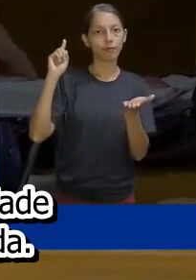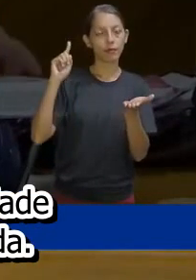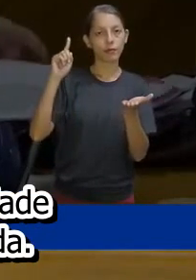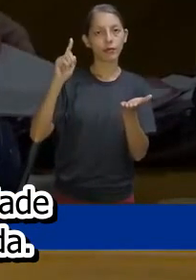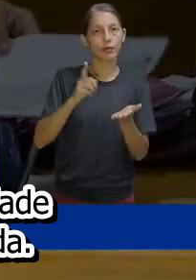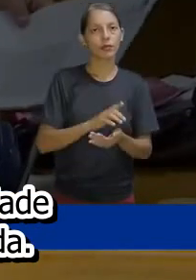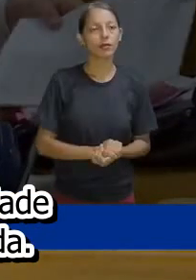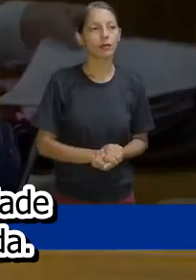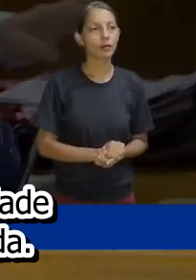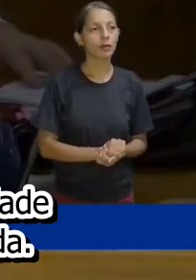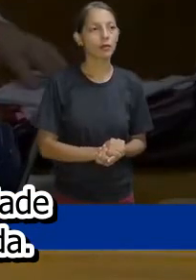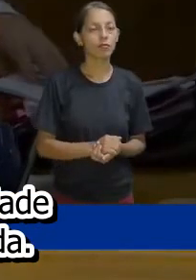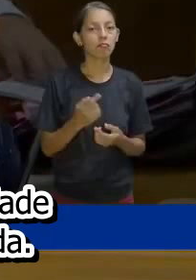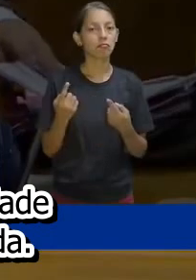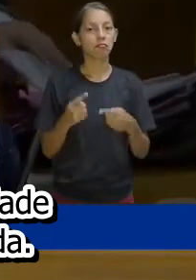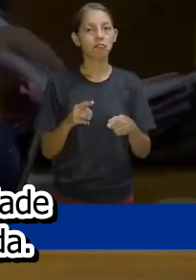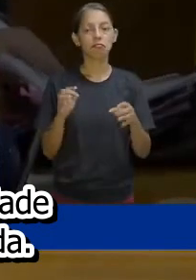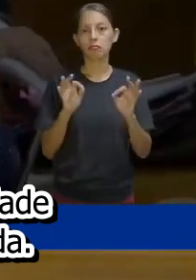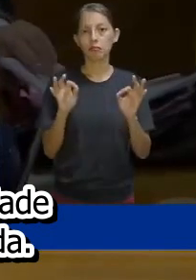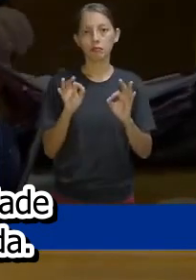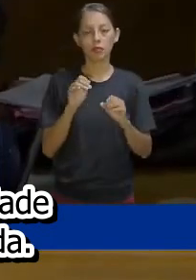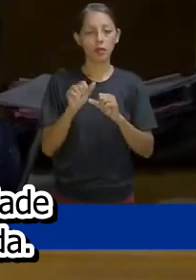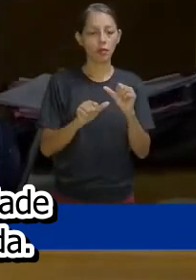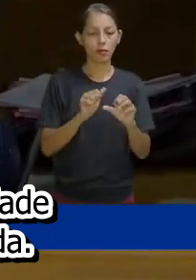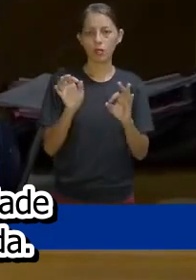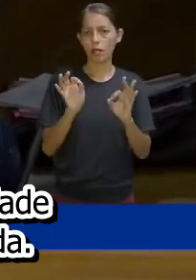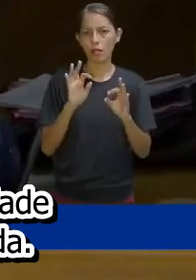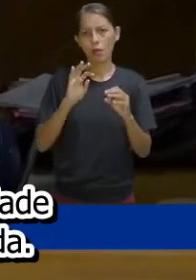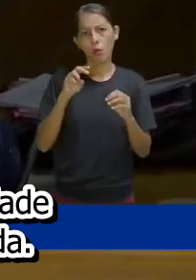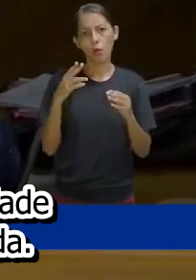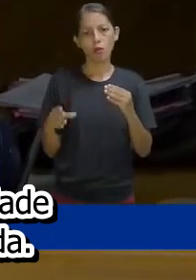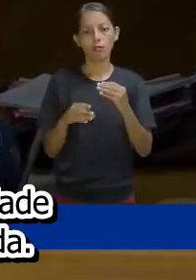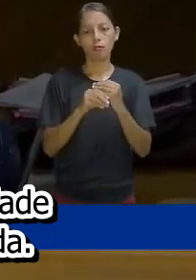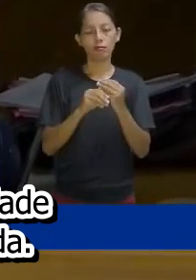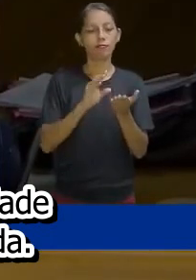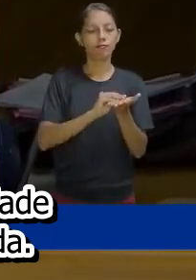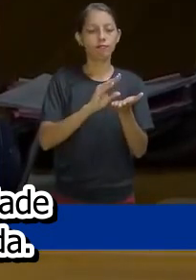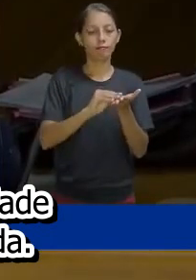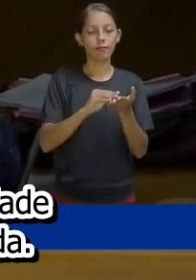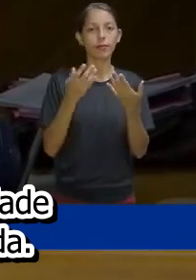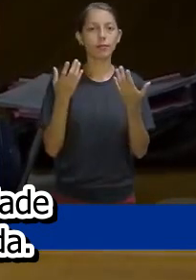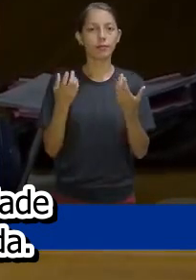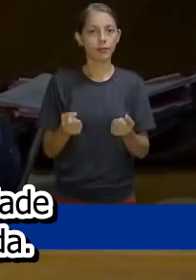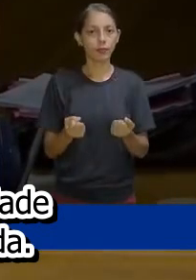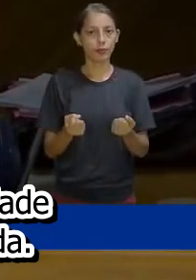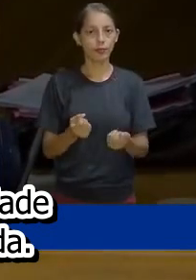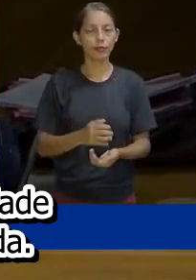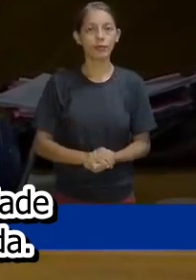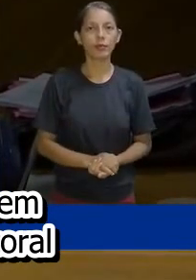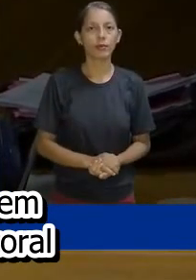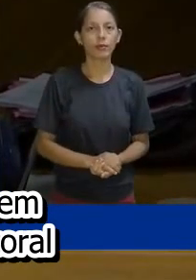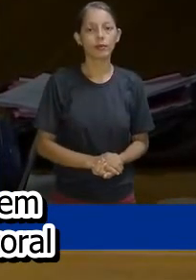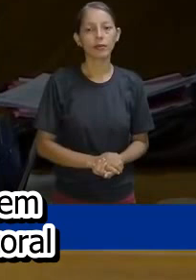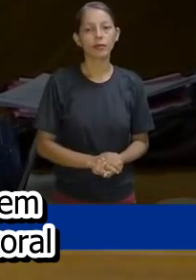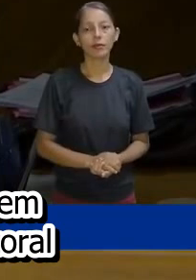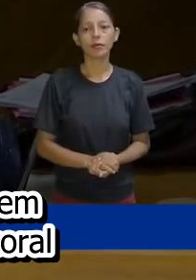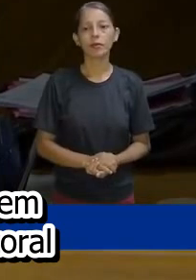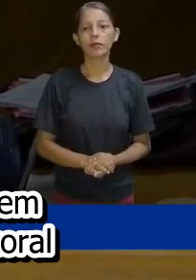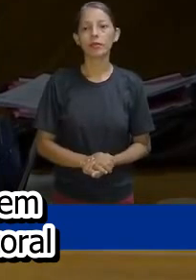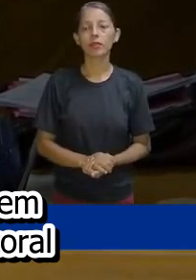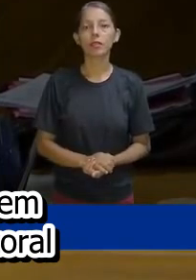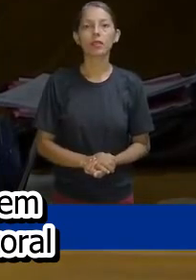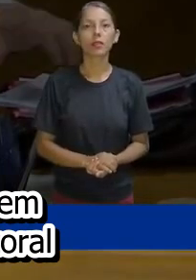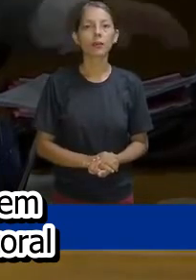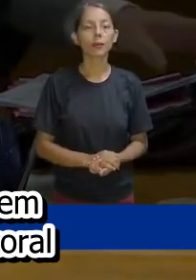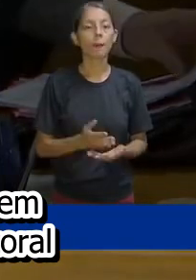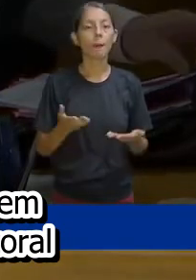anterior e não havendo nenhuma necessidade de alteração ou acréscimo, declaro a ata aprovada. Ata aprovada, vamos